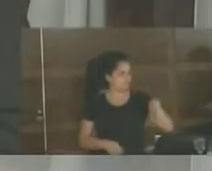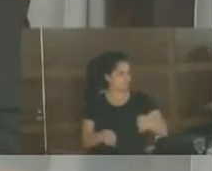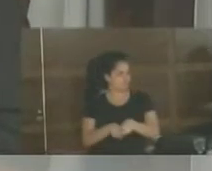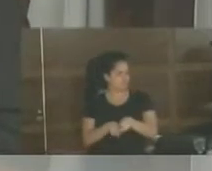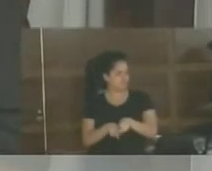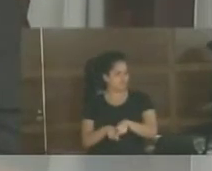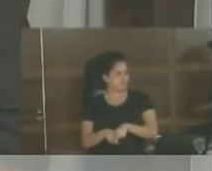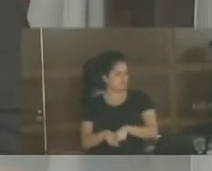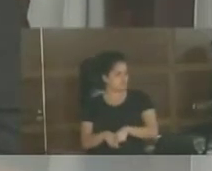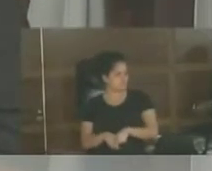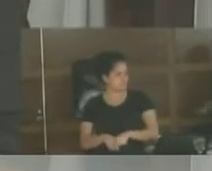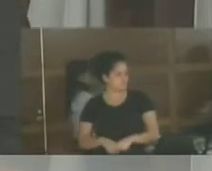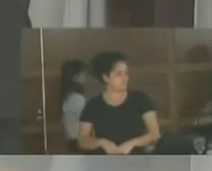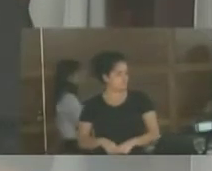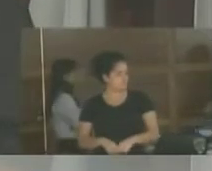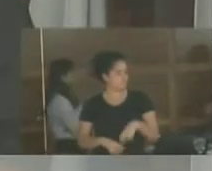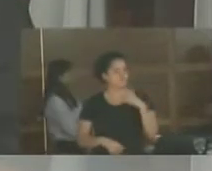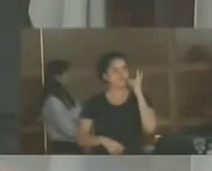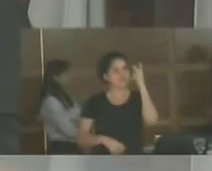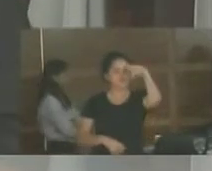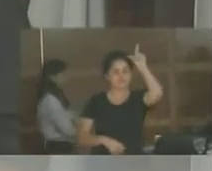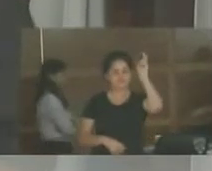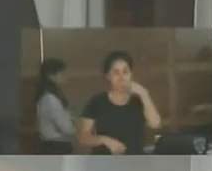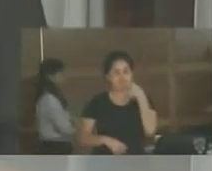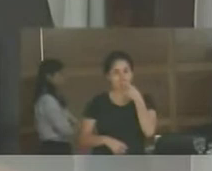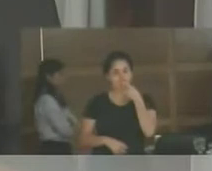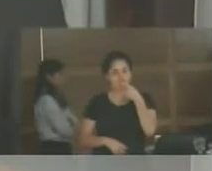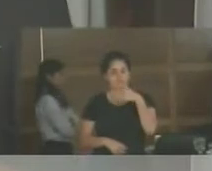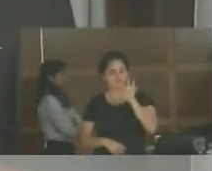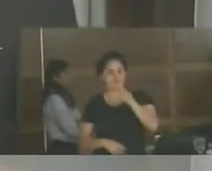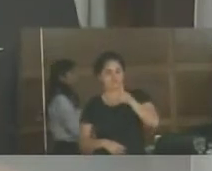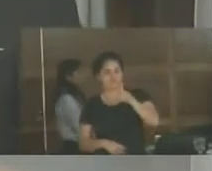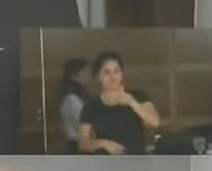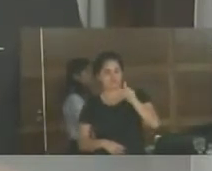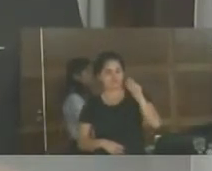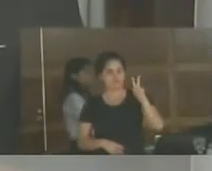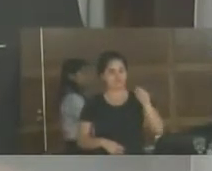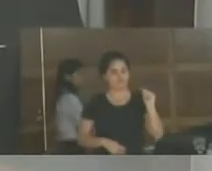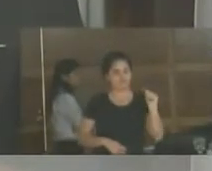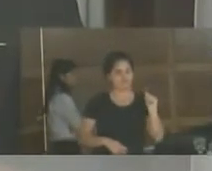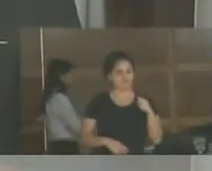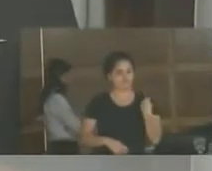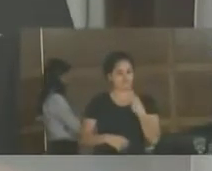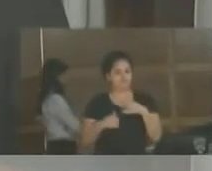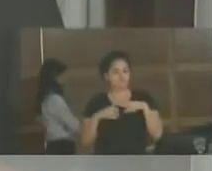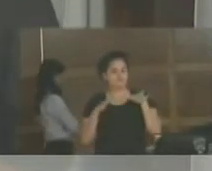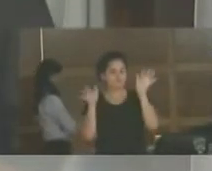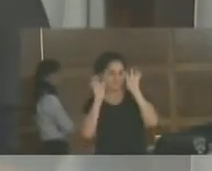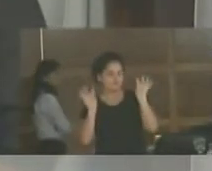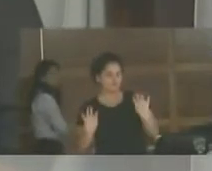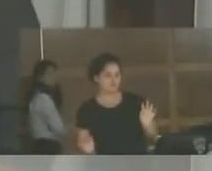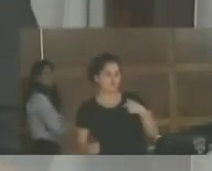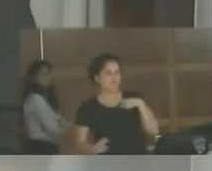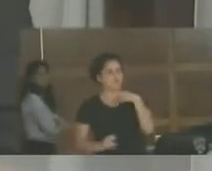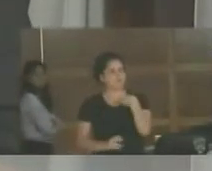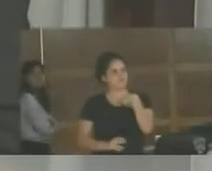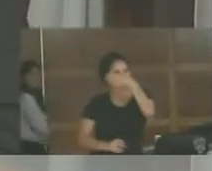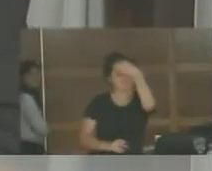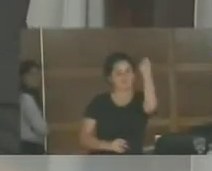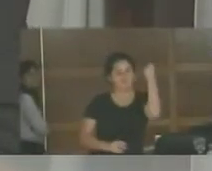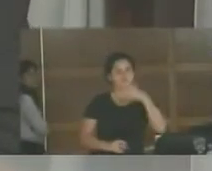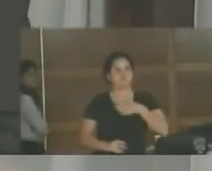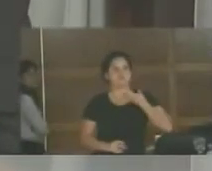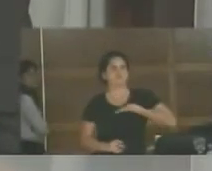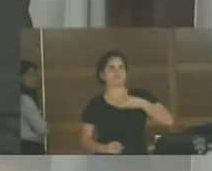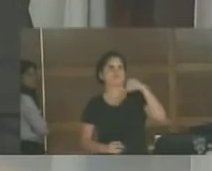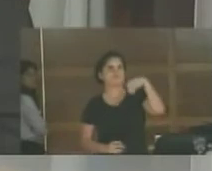não deixar, o vereador Léo falou aqui da Nação Rubro-Negra, que estamos felizes, não é isso, Flavinho? Hoje... Não posso esquecer o nosso amigo Moraes,